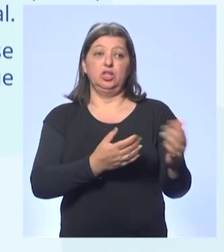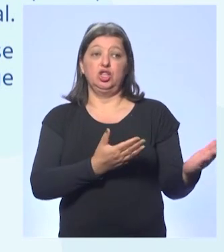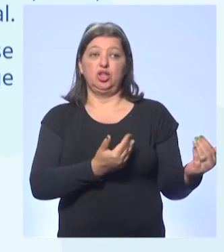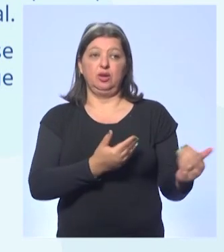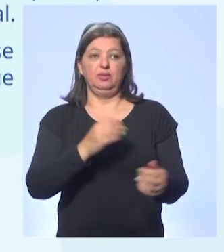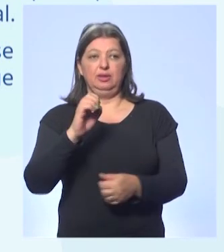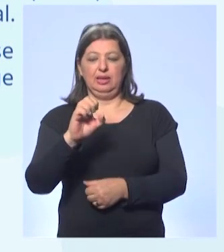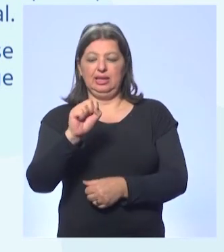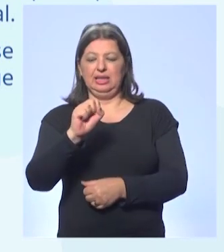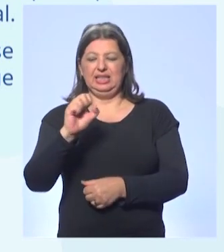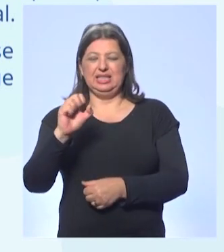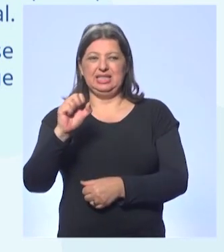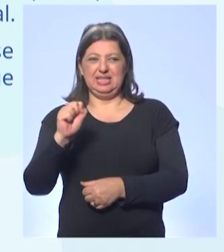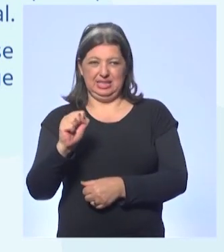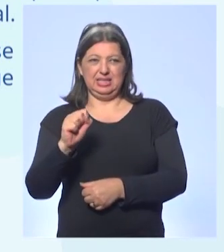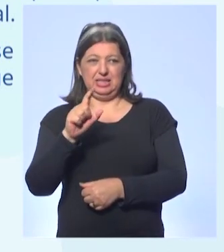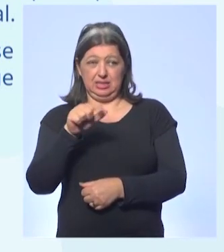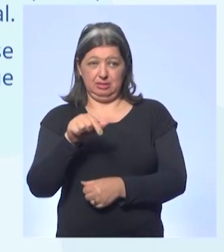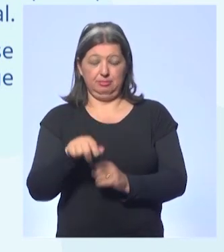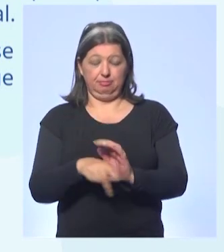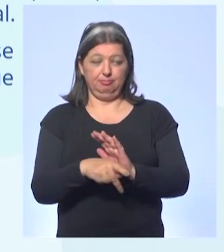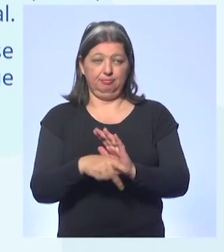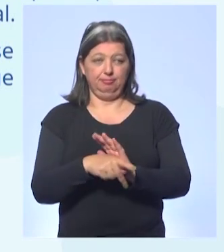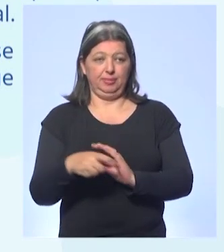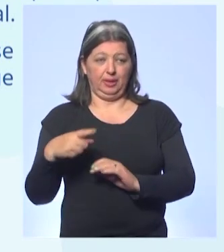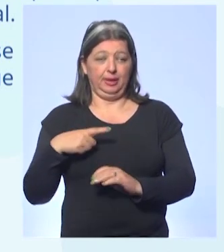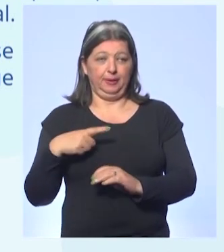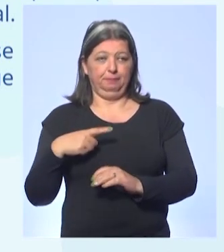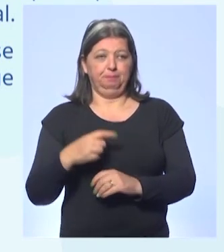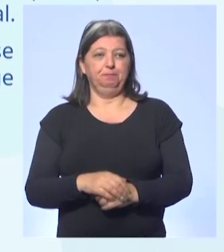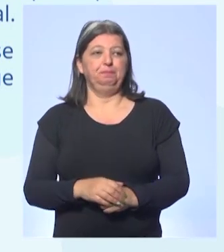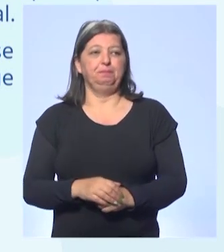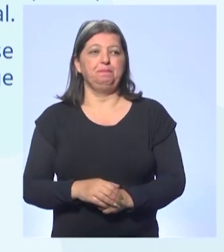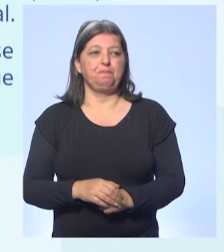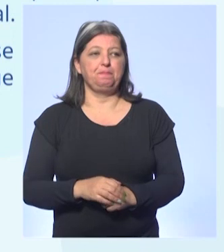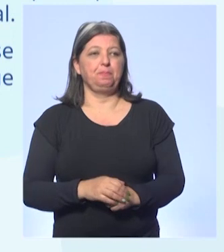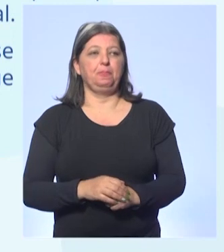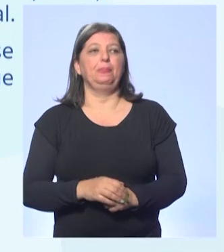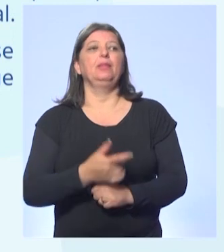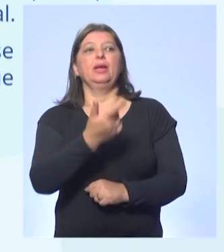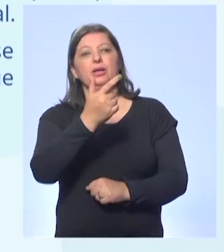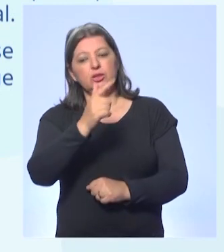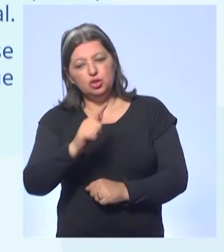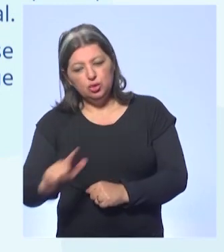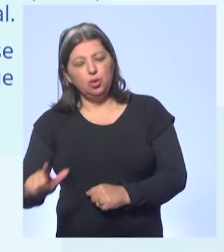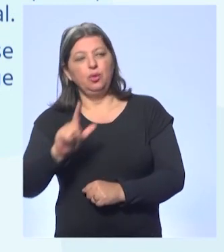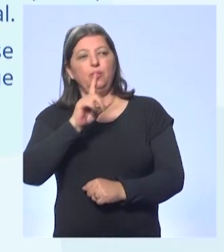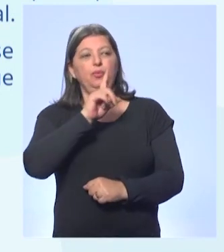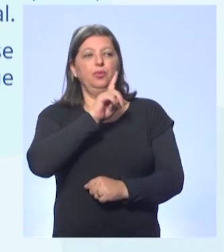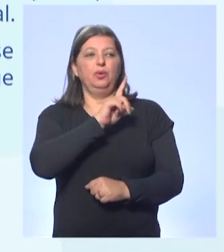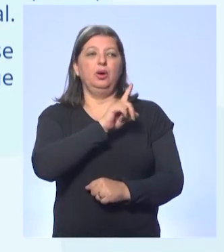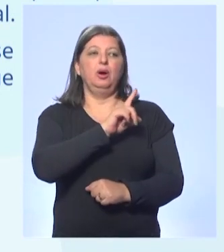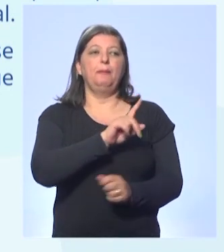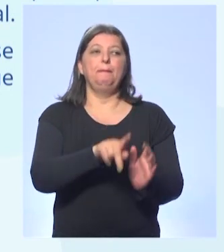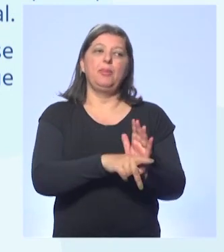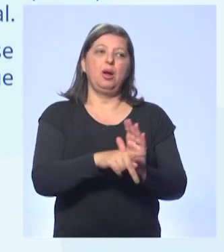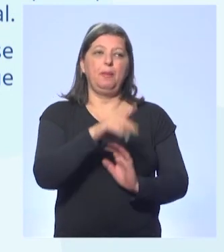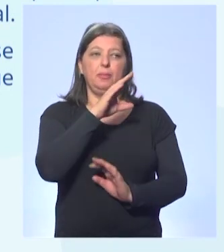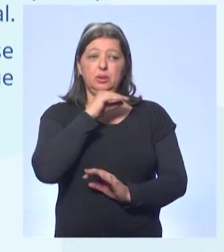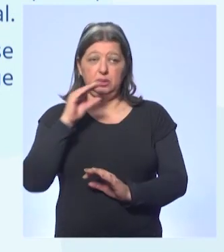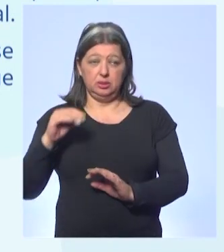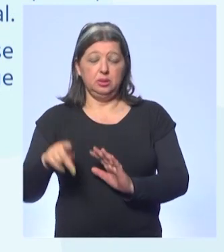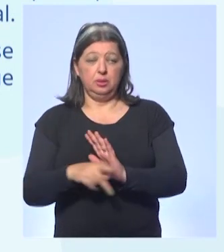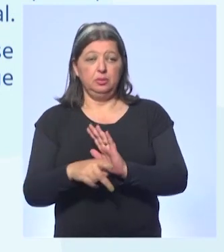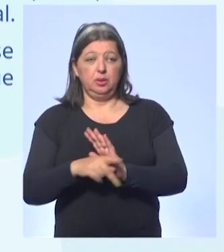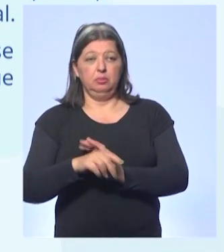aí o sinônimo, né? Então, a gente tem o sinônimo, jovens, adolescentes. Para eu não falar adolescente de novo, eu busco um sinônimo, professor Mauro. O exemplo